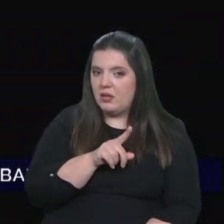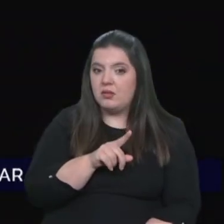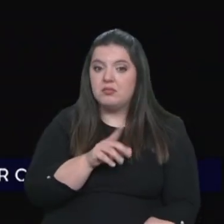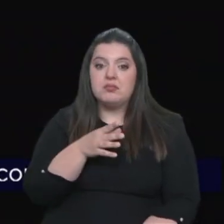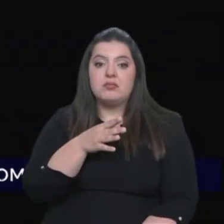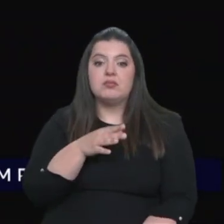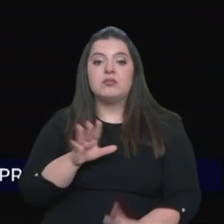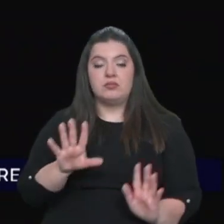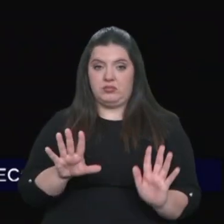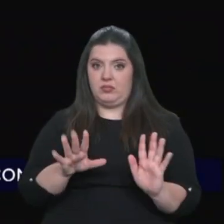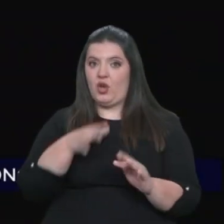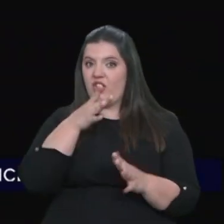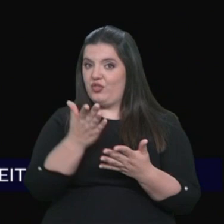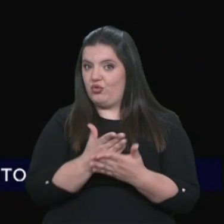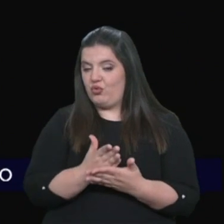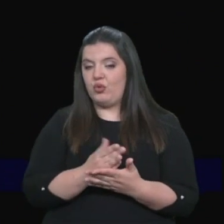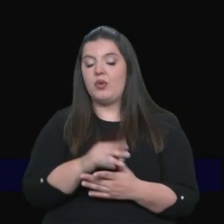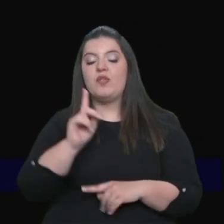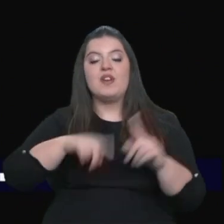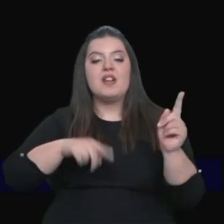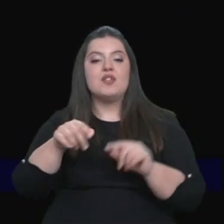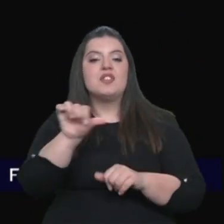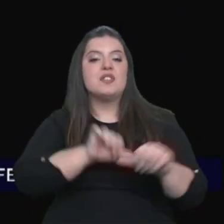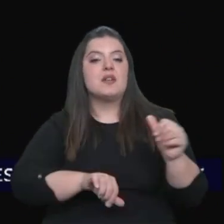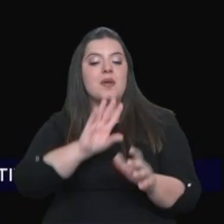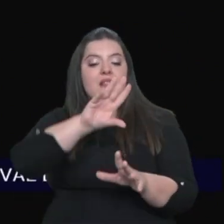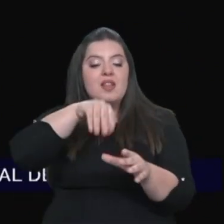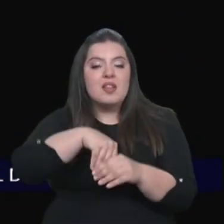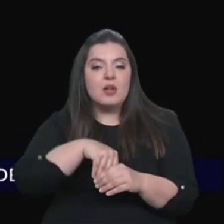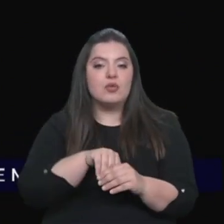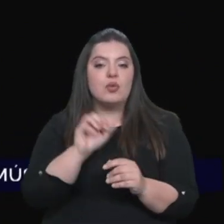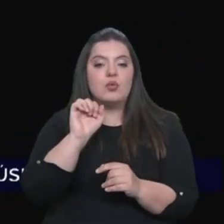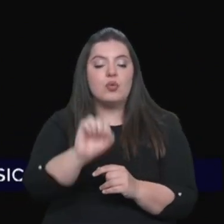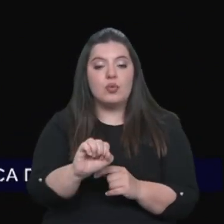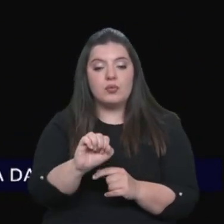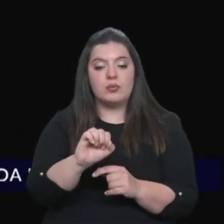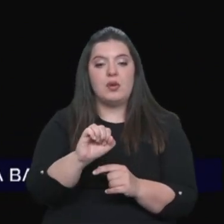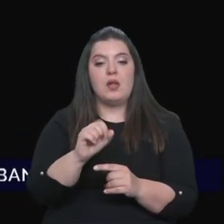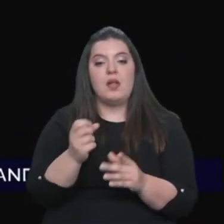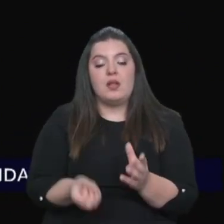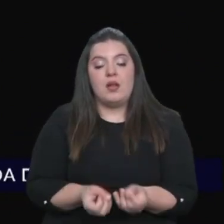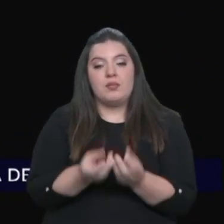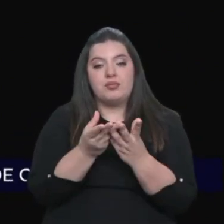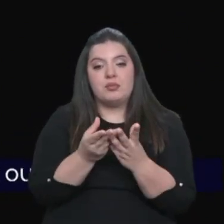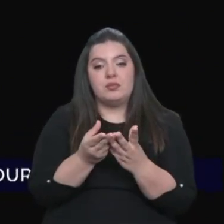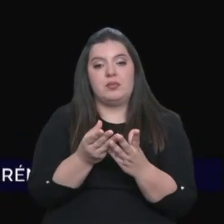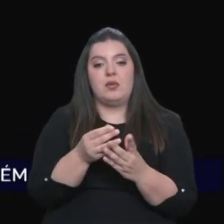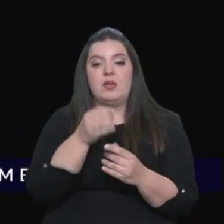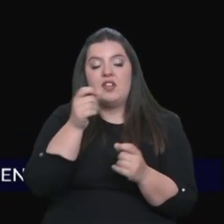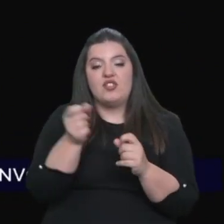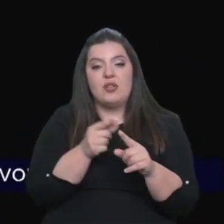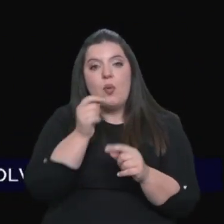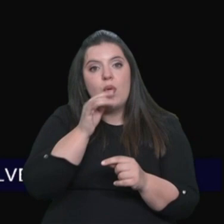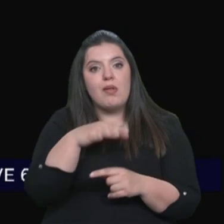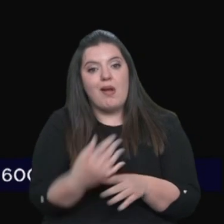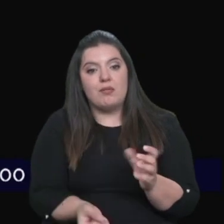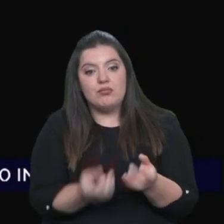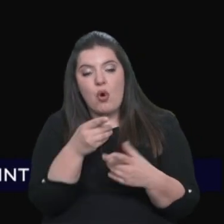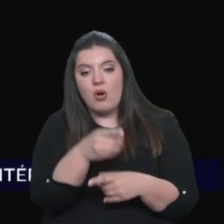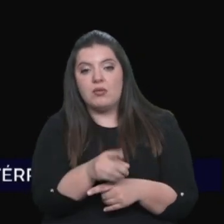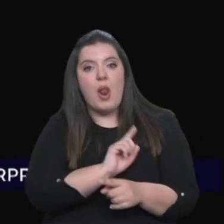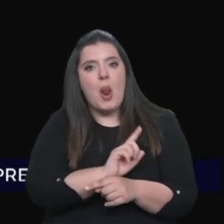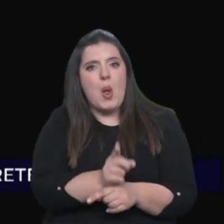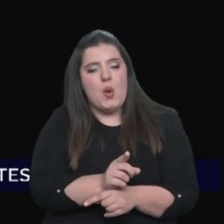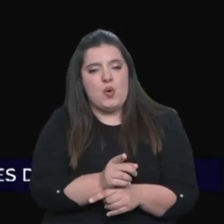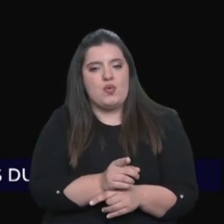que diz este estudo, há variações químicas mesmo dentro do próprio útero, das próprias maternidades das estrelas, que logo à